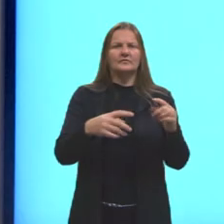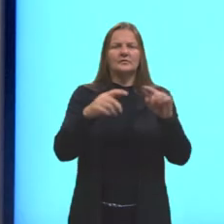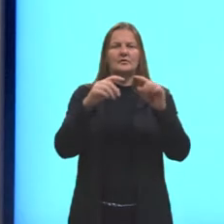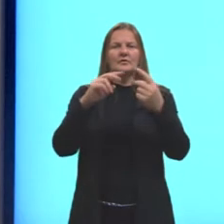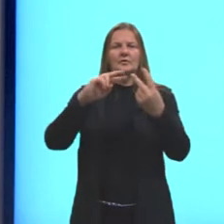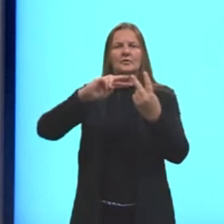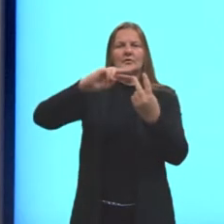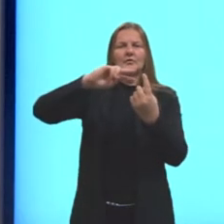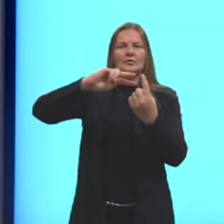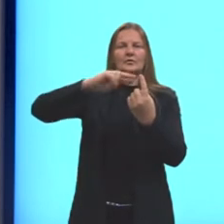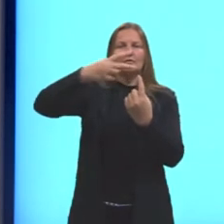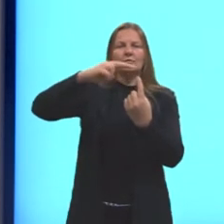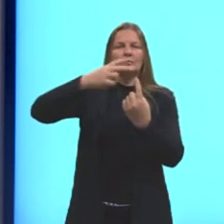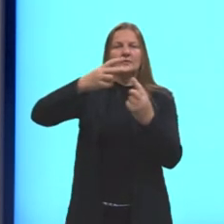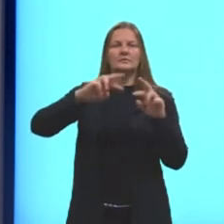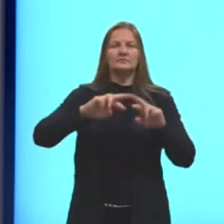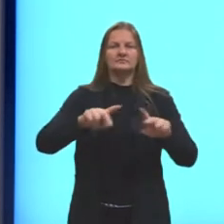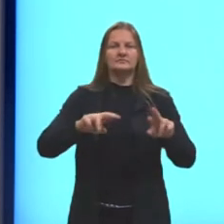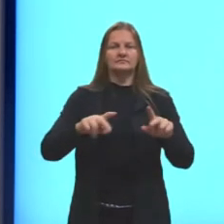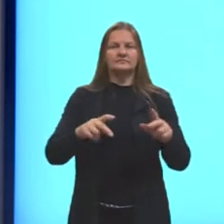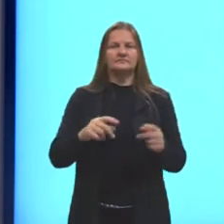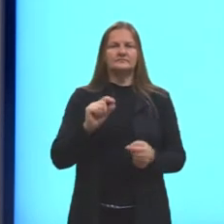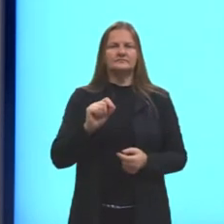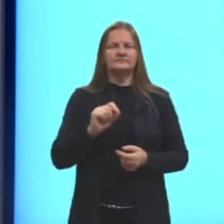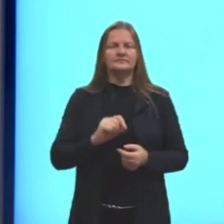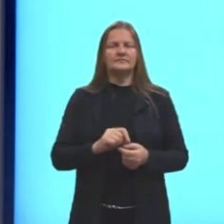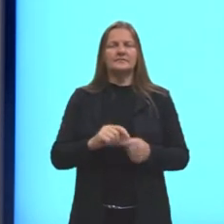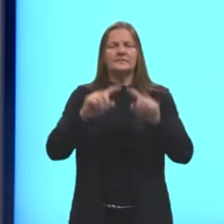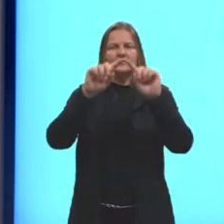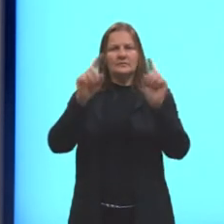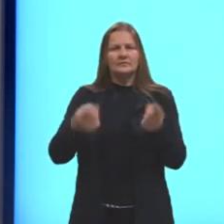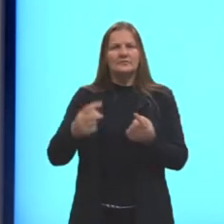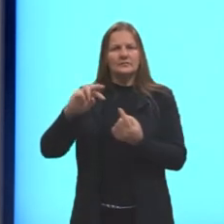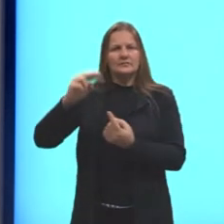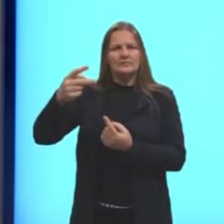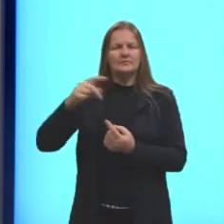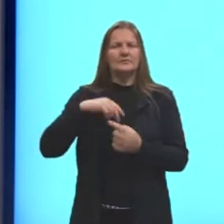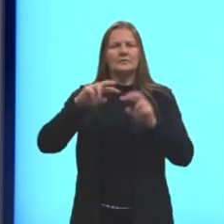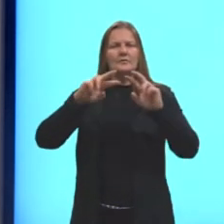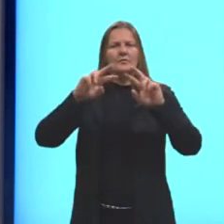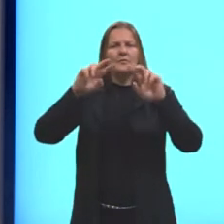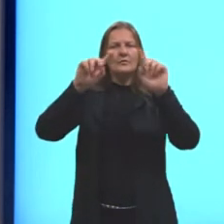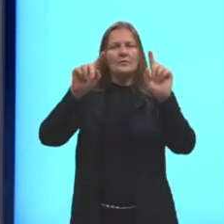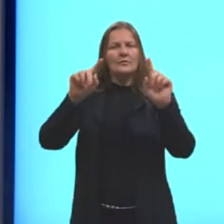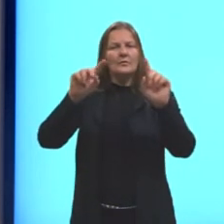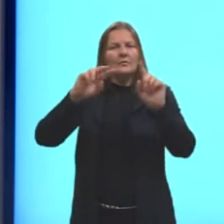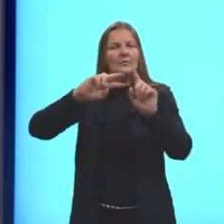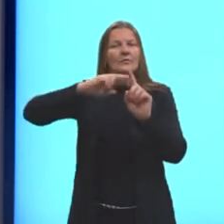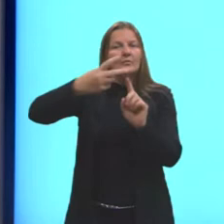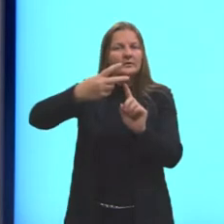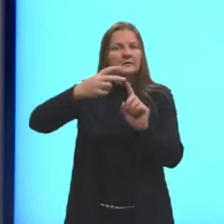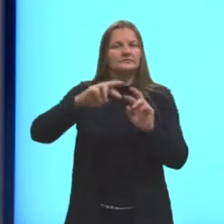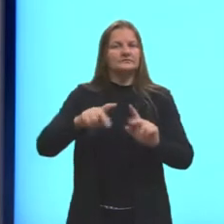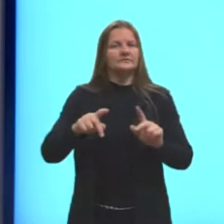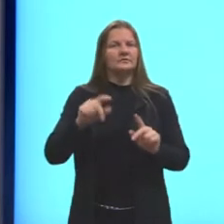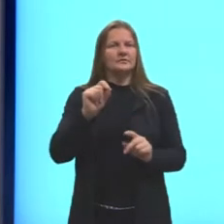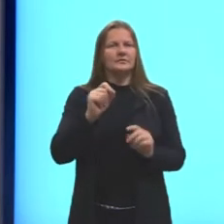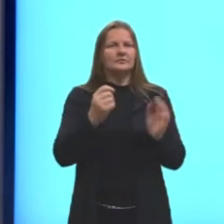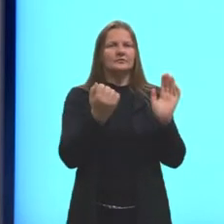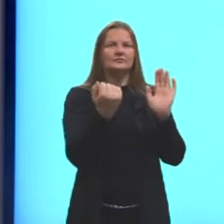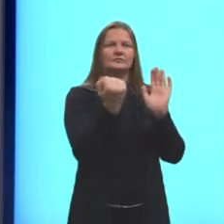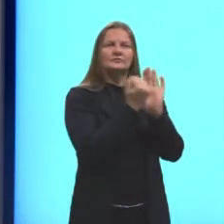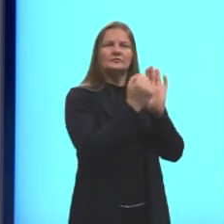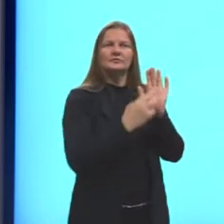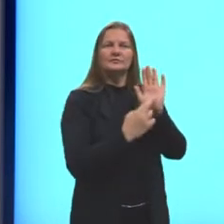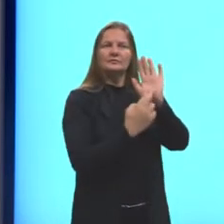quadrado da diferença tá lá nos produtos notáveis o quadrado da diferença e ele vem neste formato